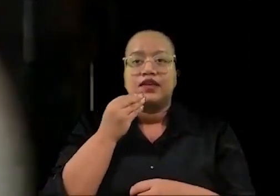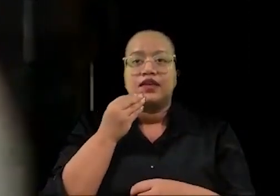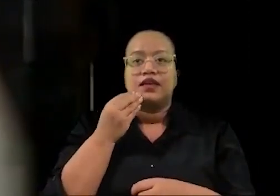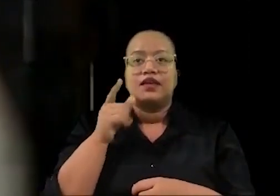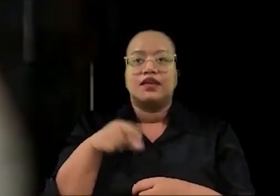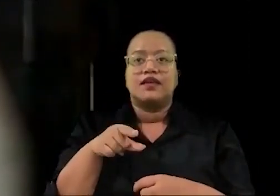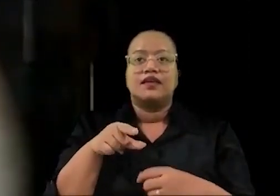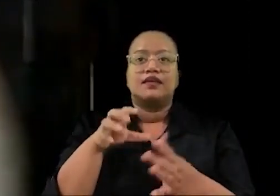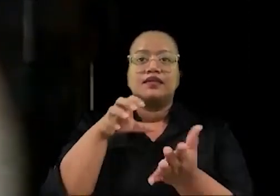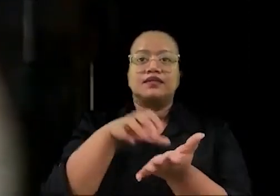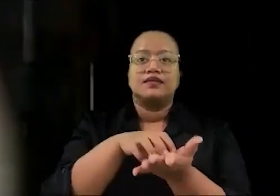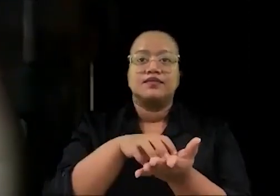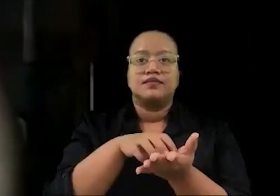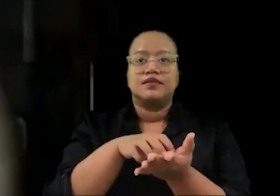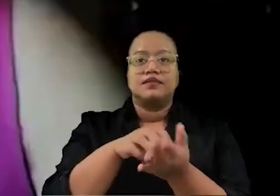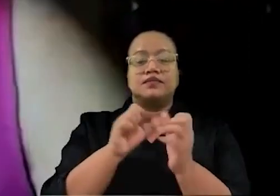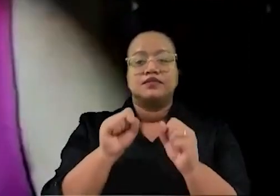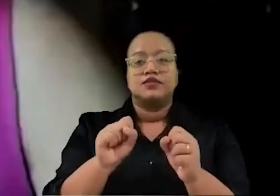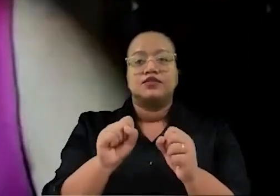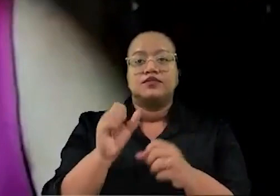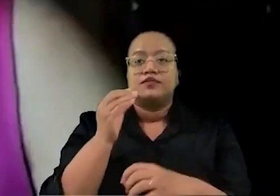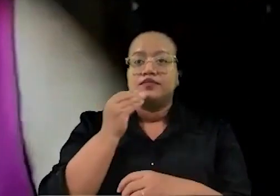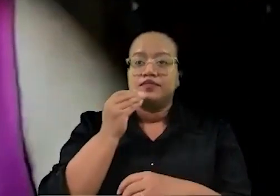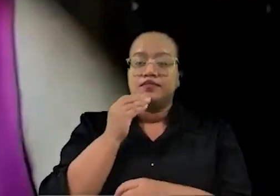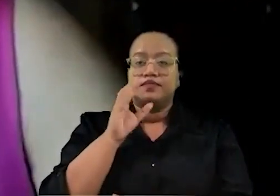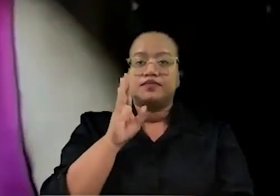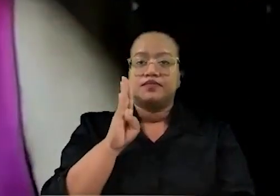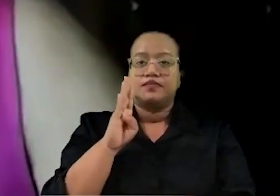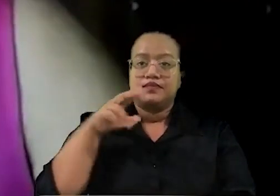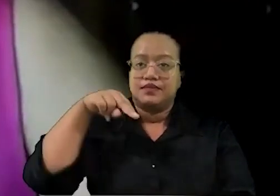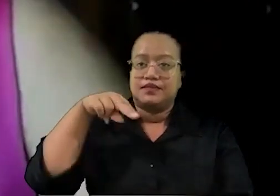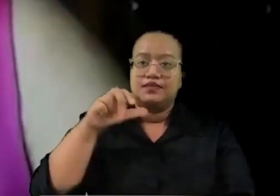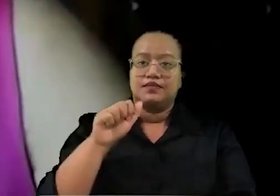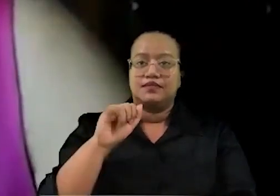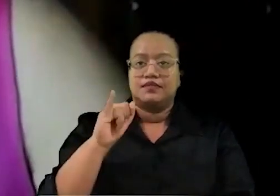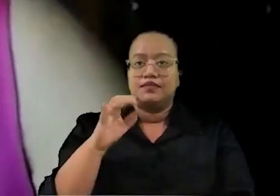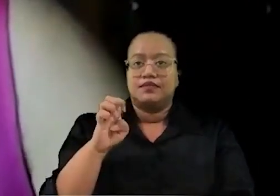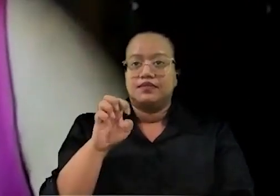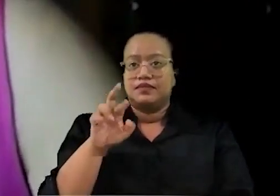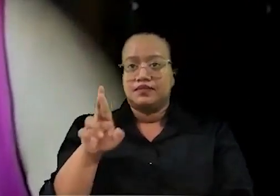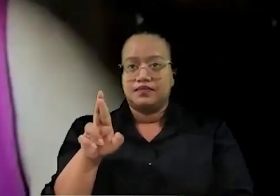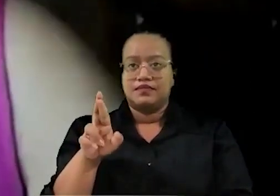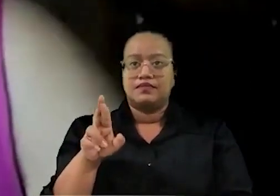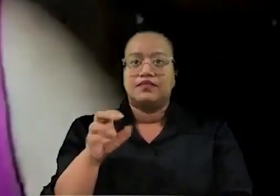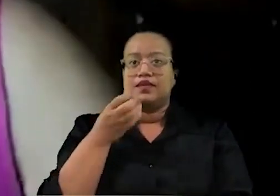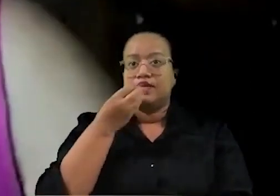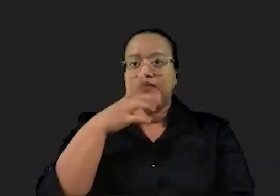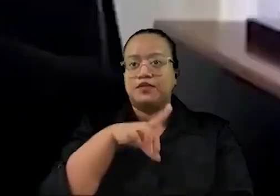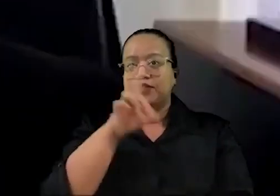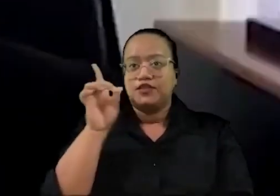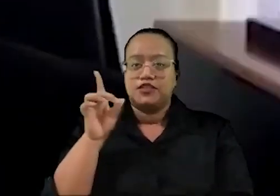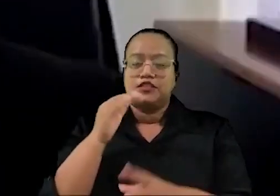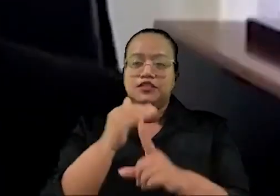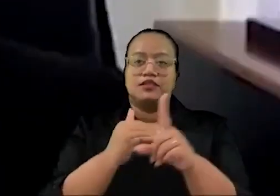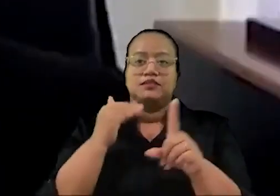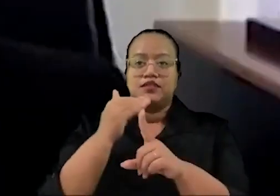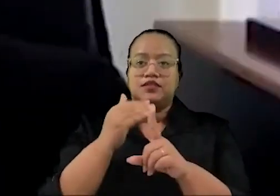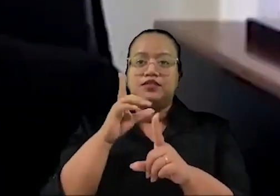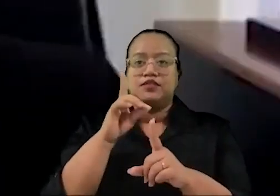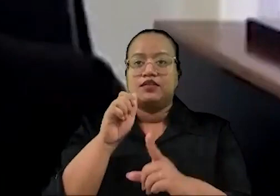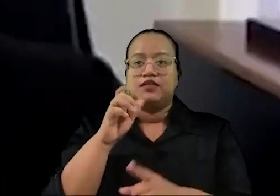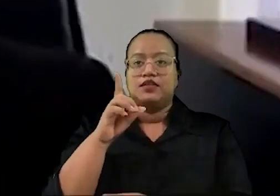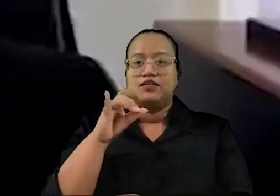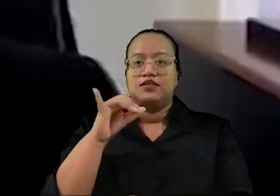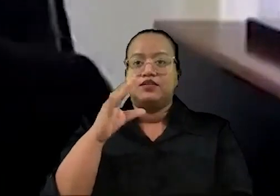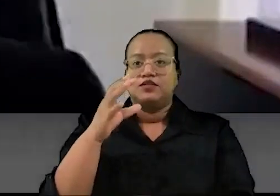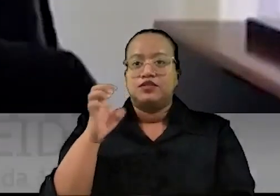aproveitar a fala do Naibe, que já está com... Bom dia, desembargadora Daldice. Bom dia, doutor Caio Moisés.